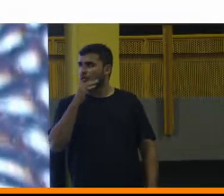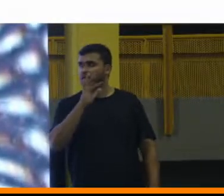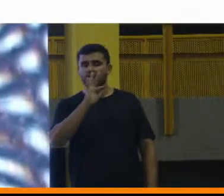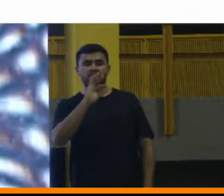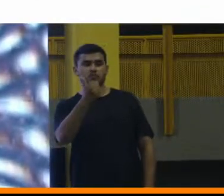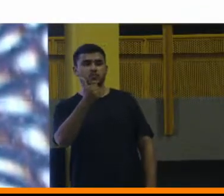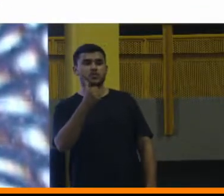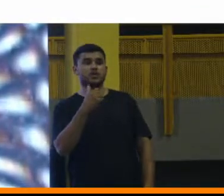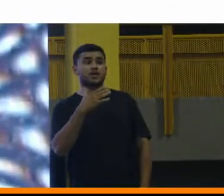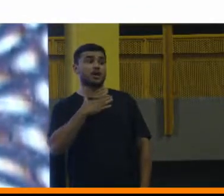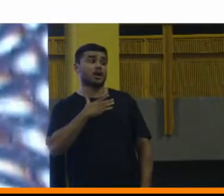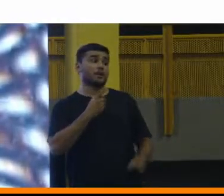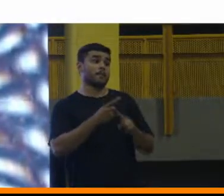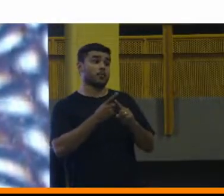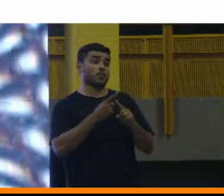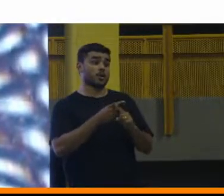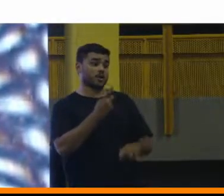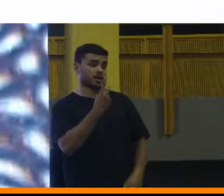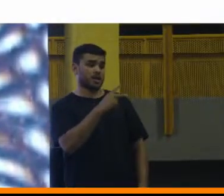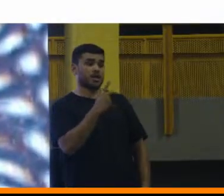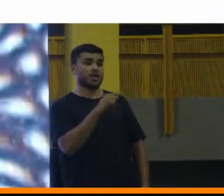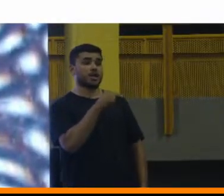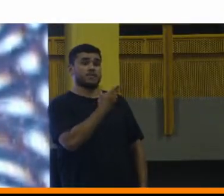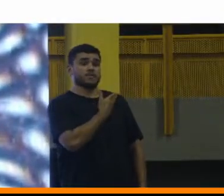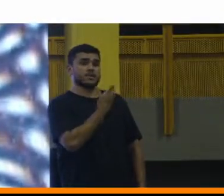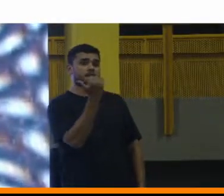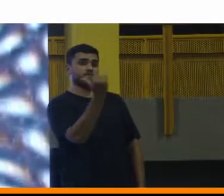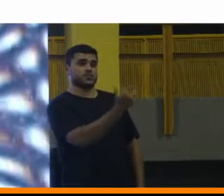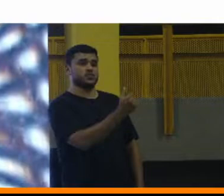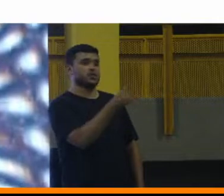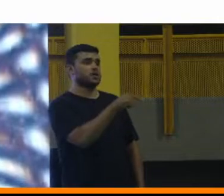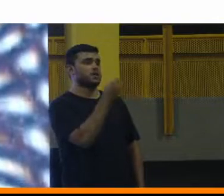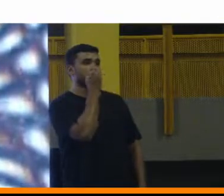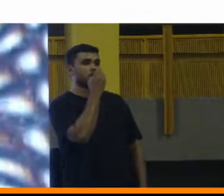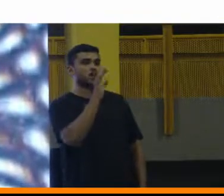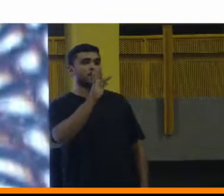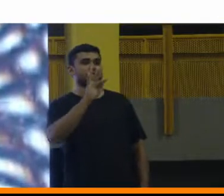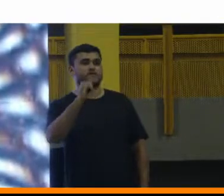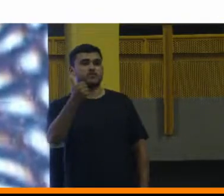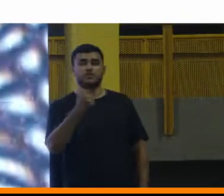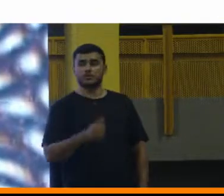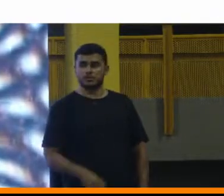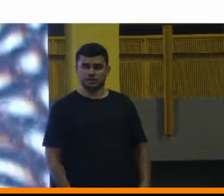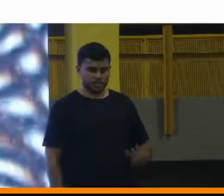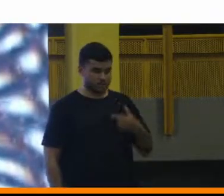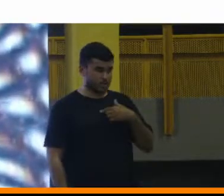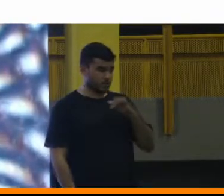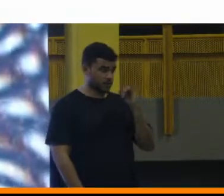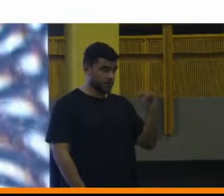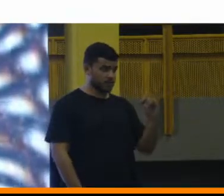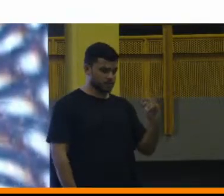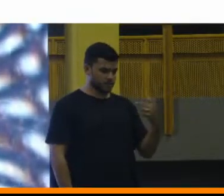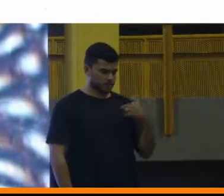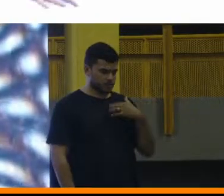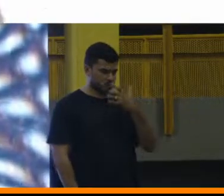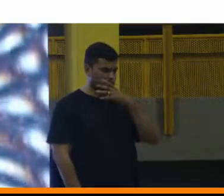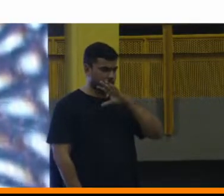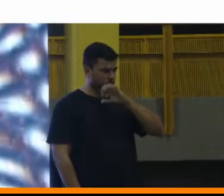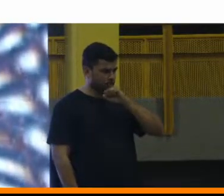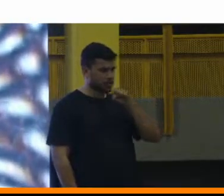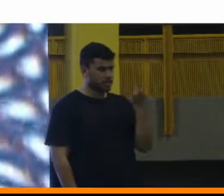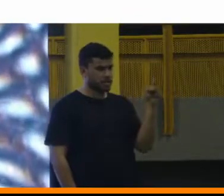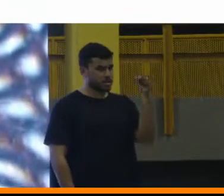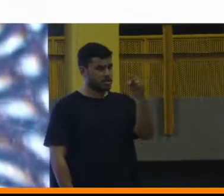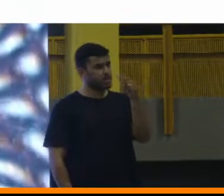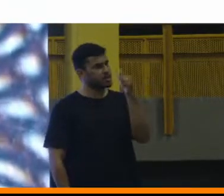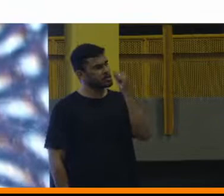porque minha amiga disse que era legal. Eu falei, mas eu também disse. Mas é minha amiga. E eu sou o quê? Você é só